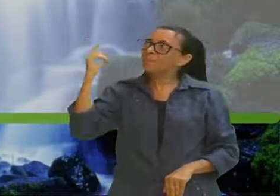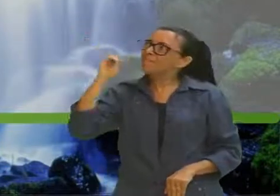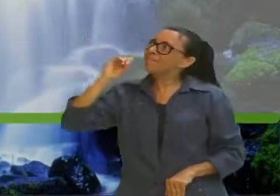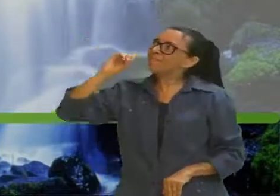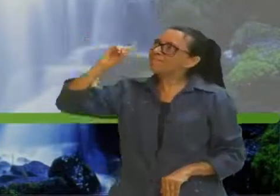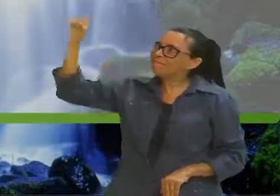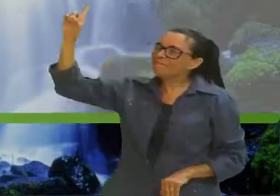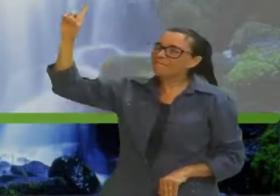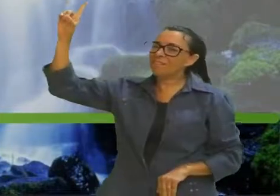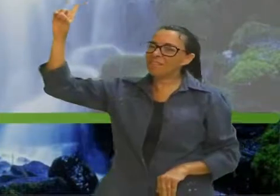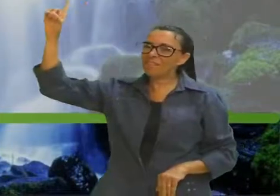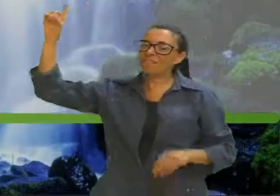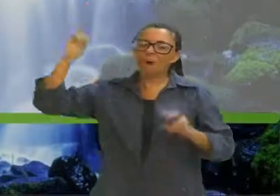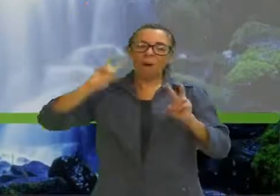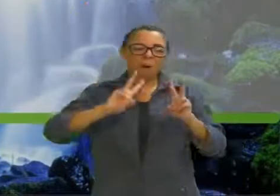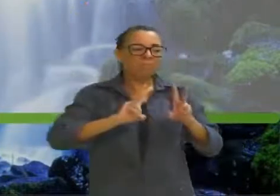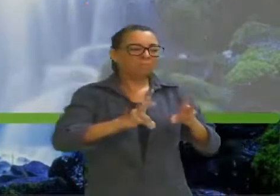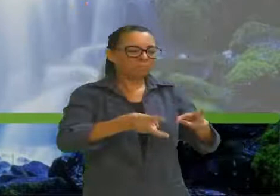efetivamente